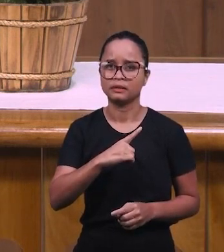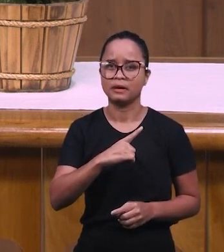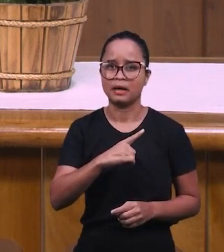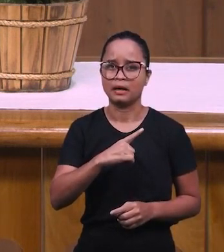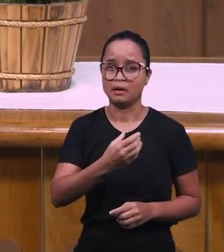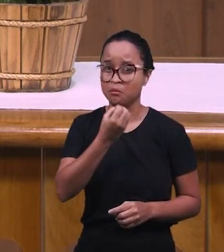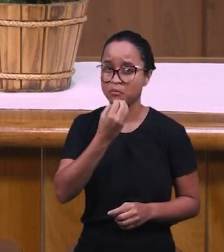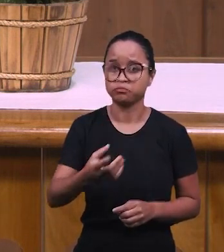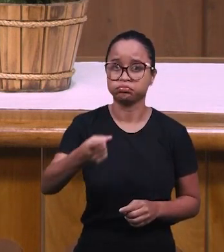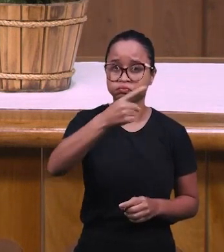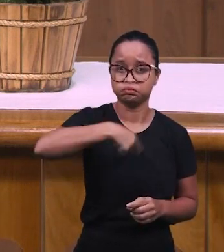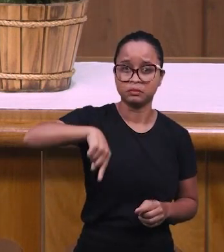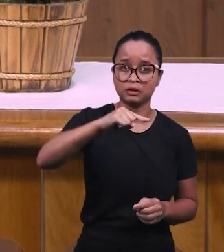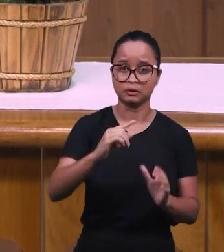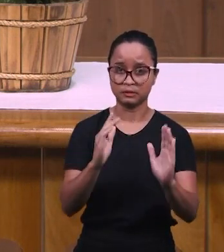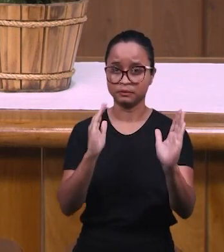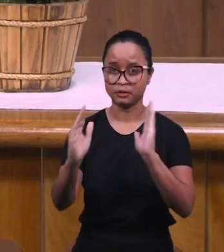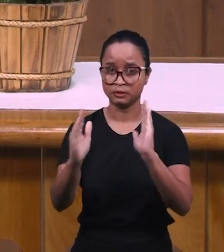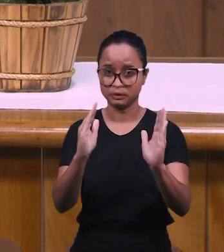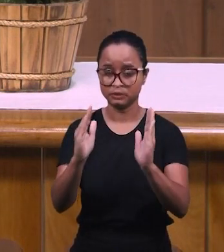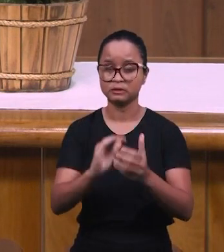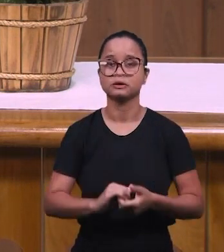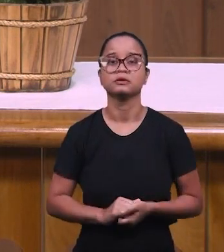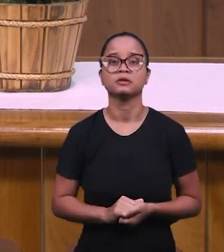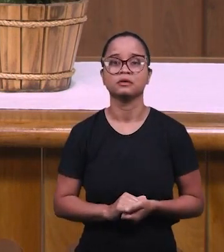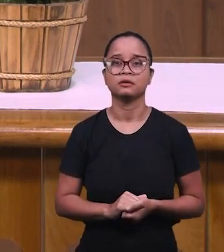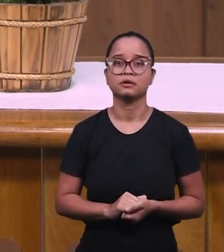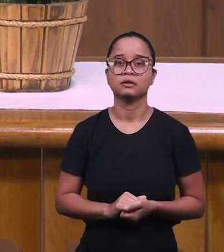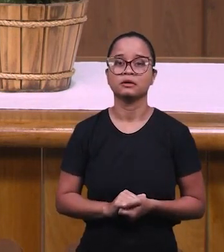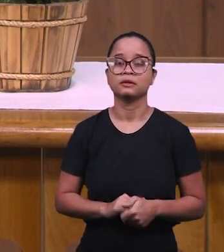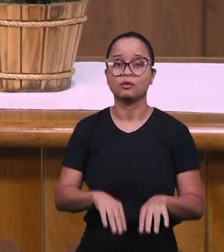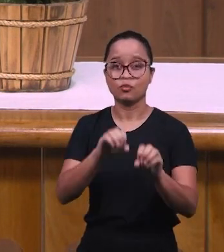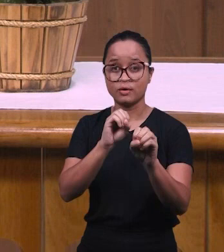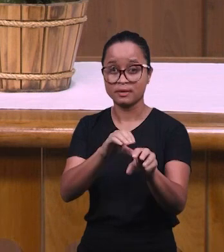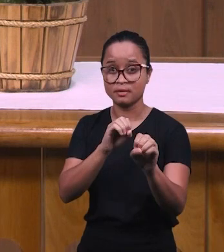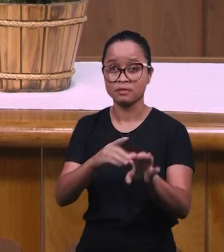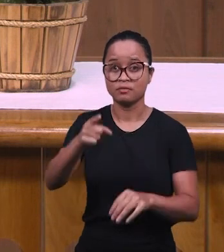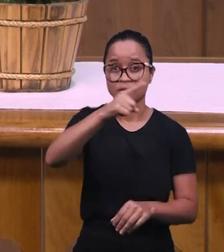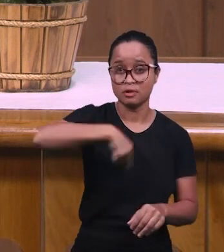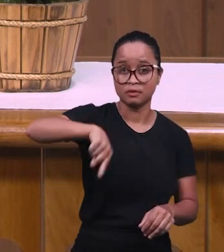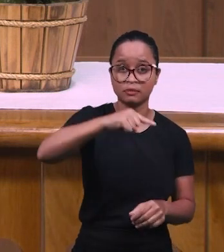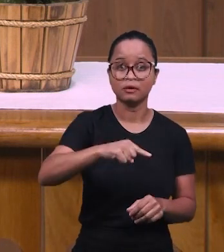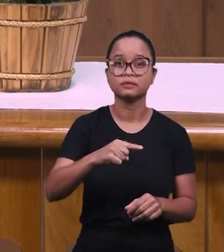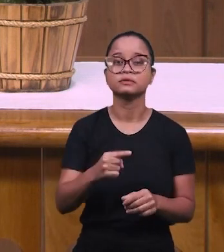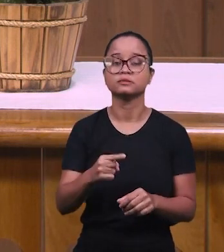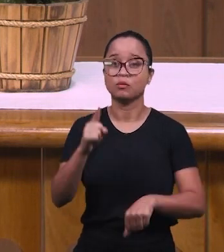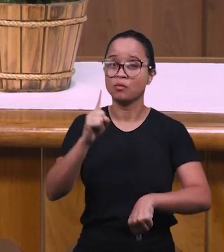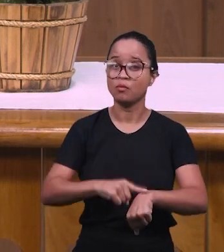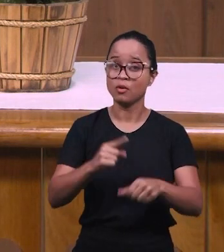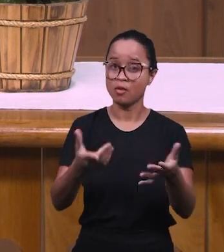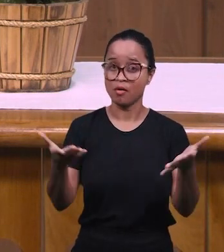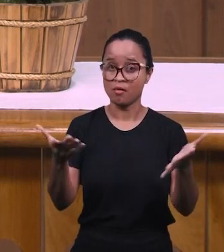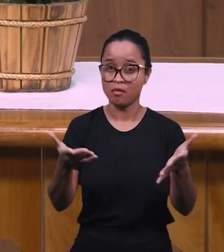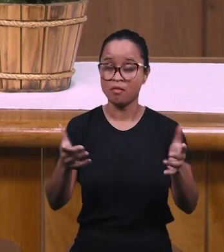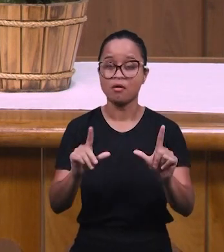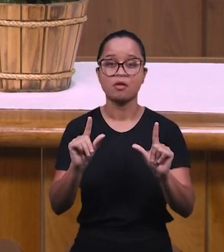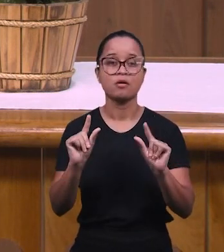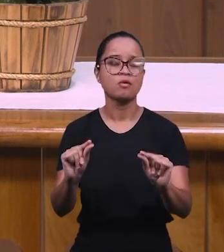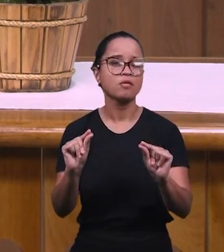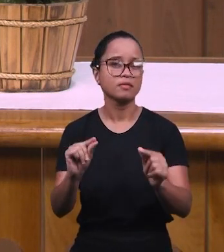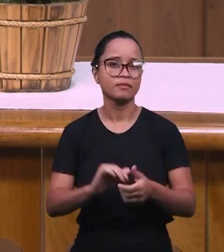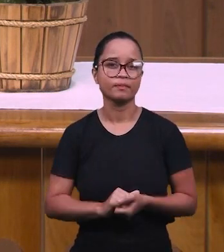ela serve para nós aqui neste tempo, esta passagem tem um ensino para nós neste momento, é